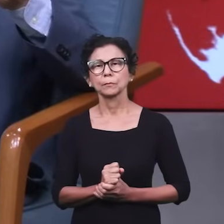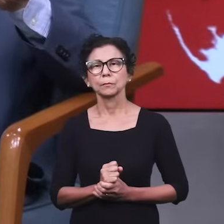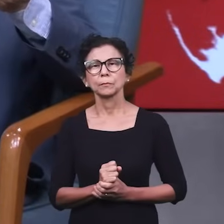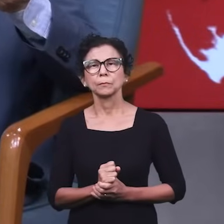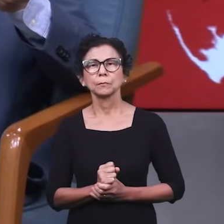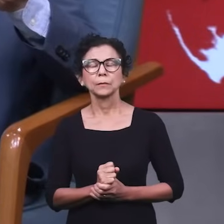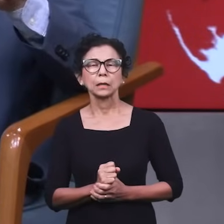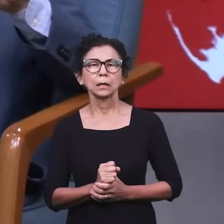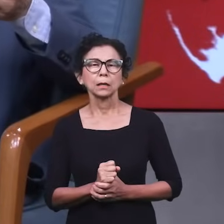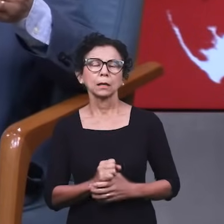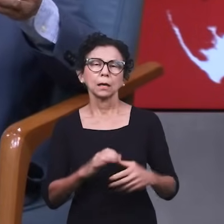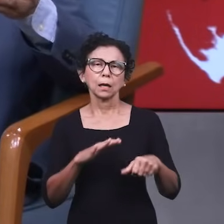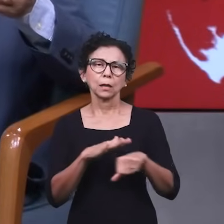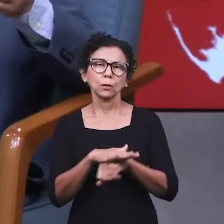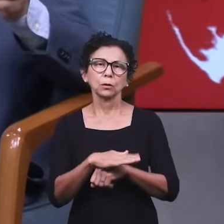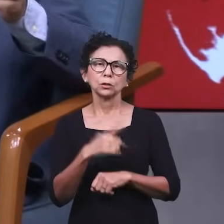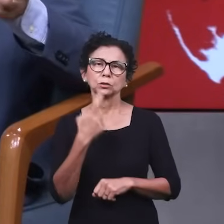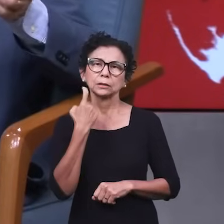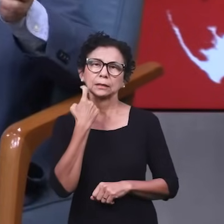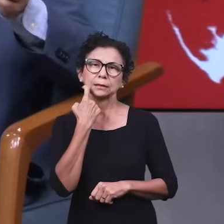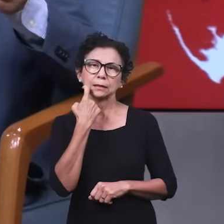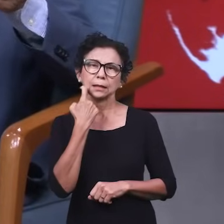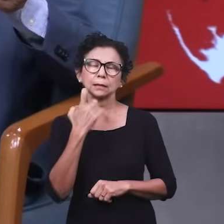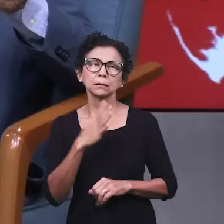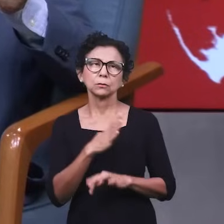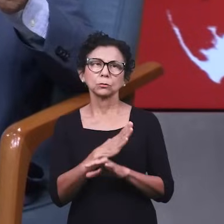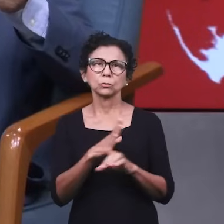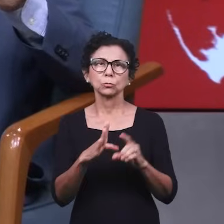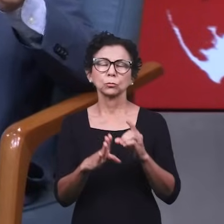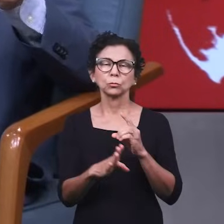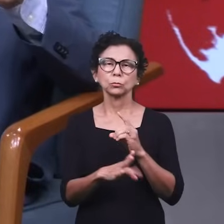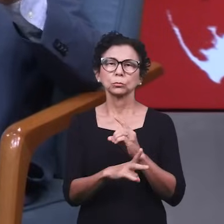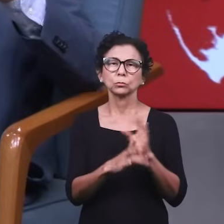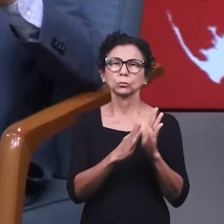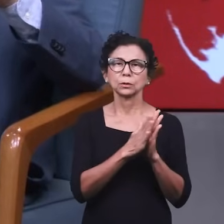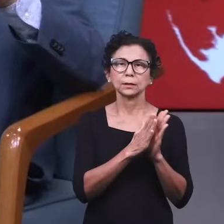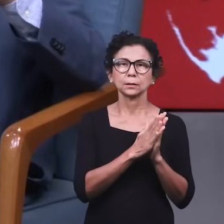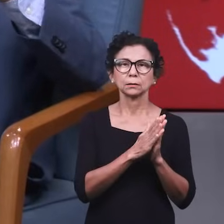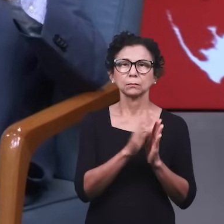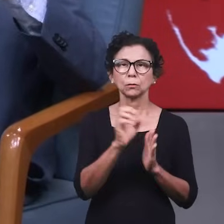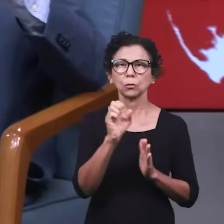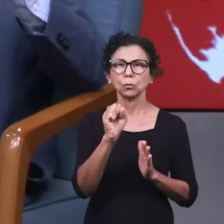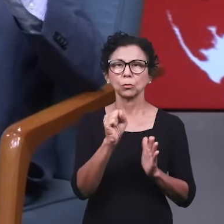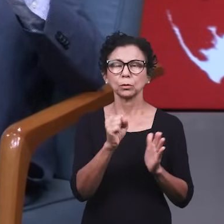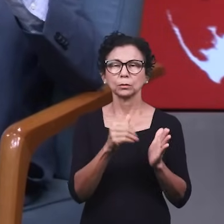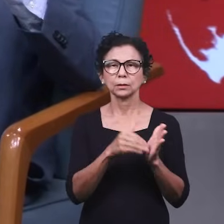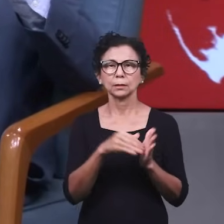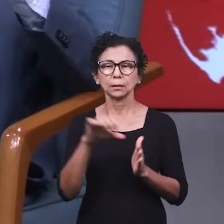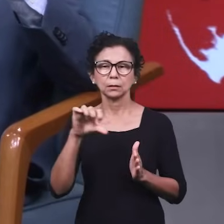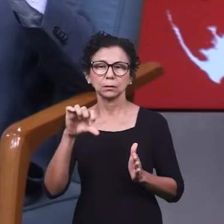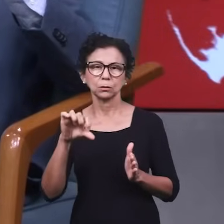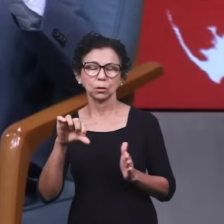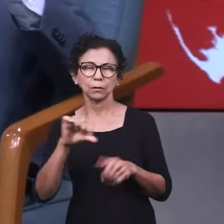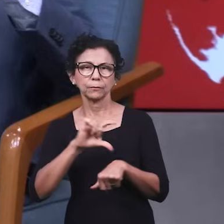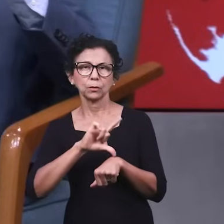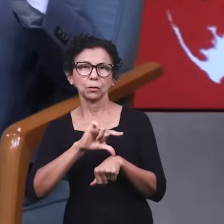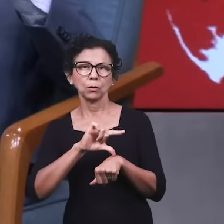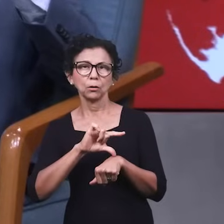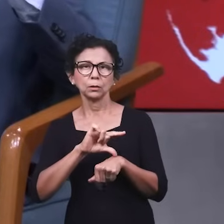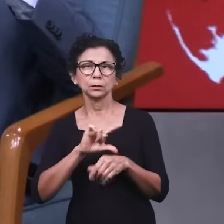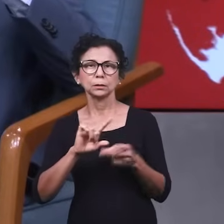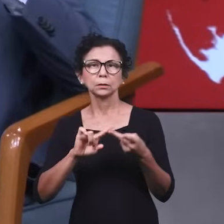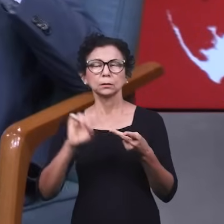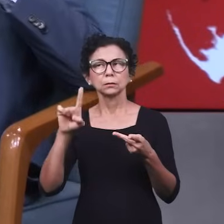uma serenata, fazia uma vigília de 8 às 9, e depois o pessoal fazia